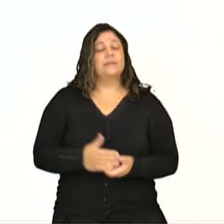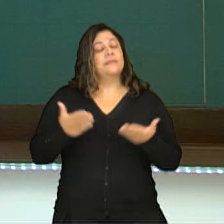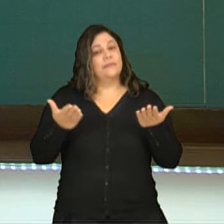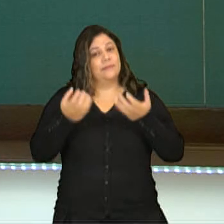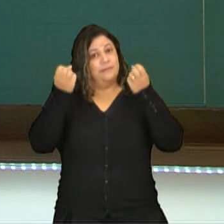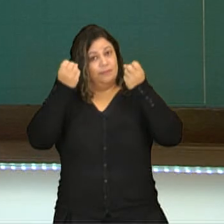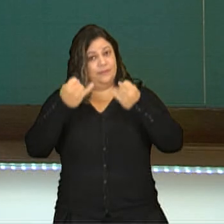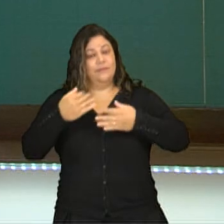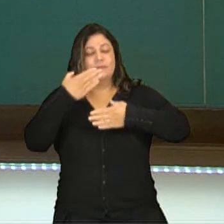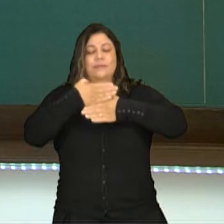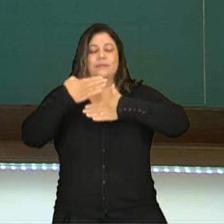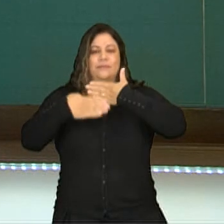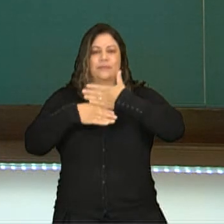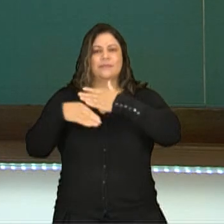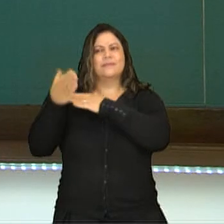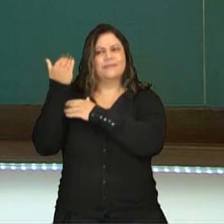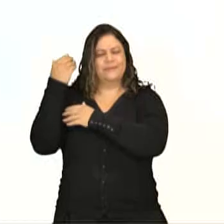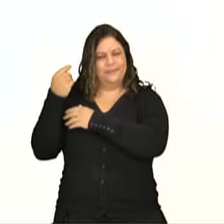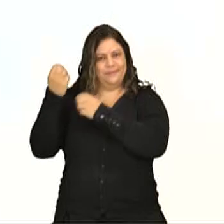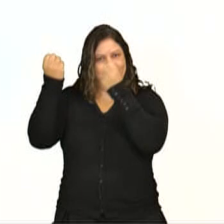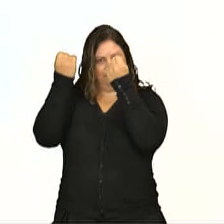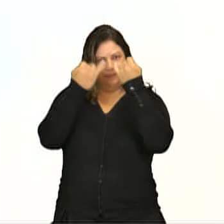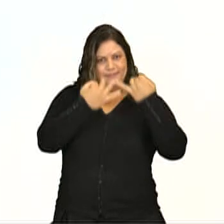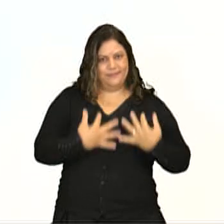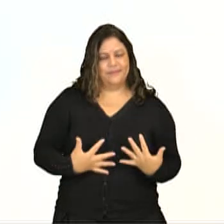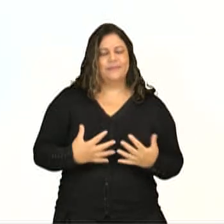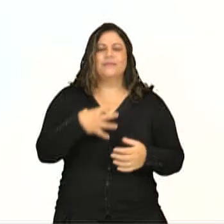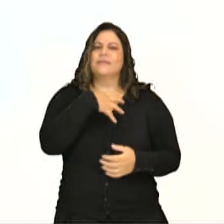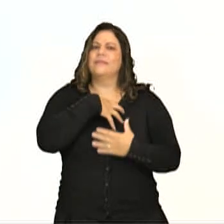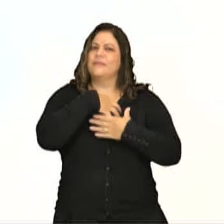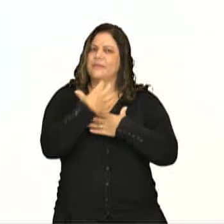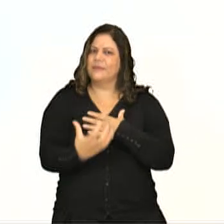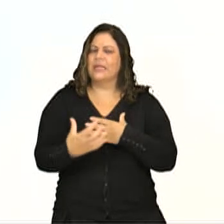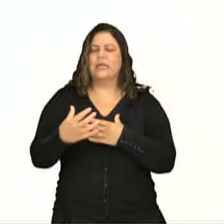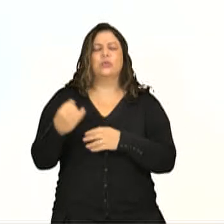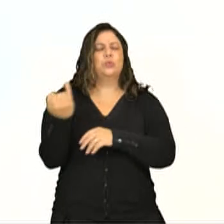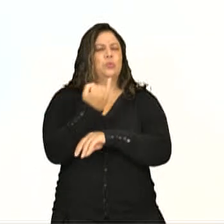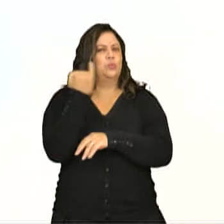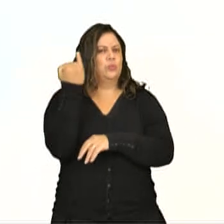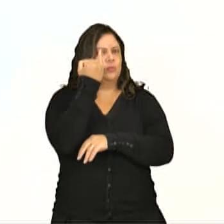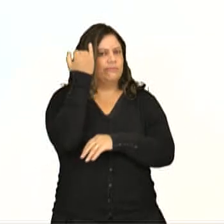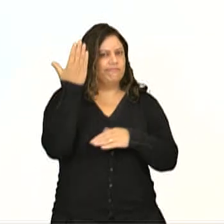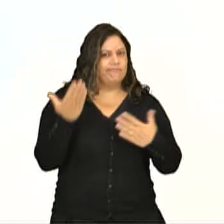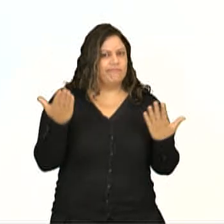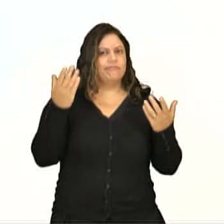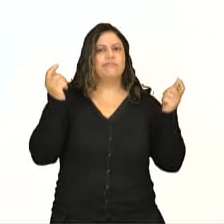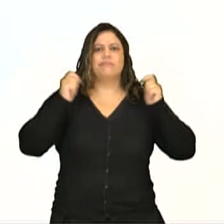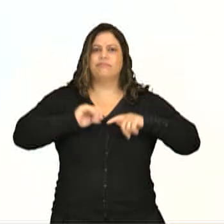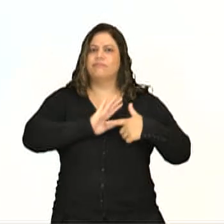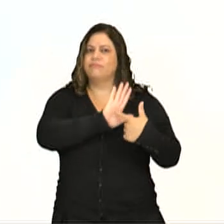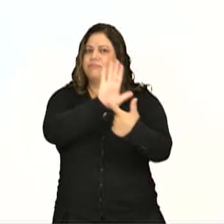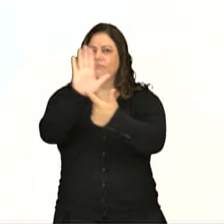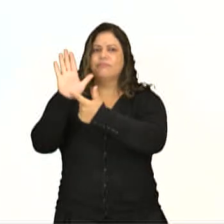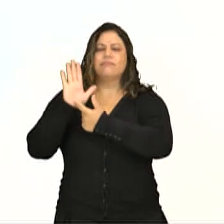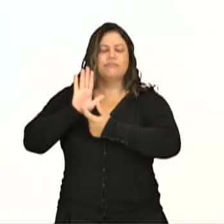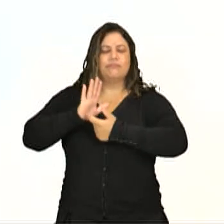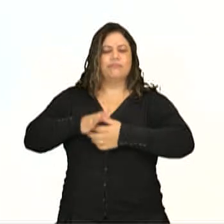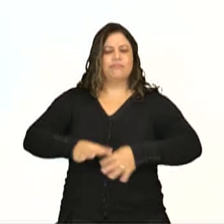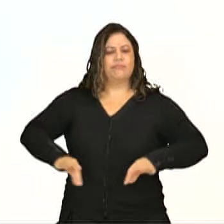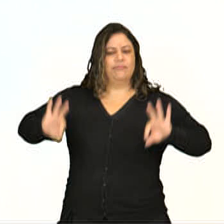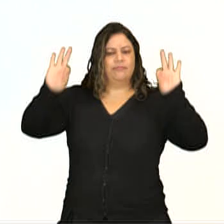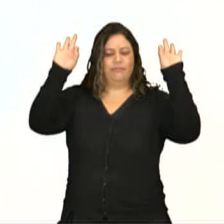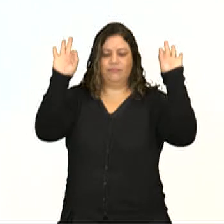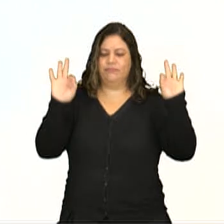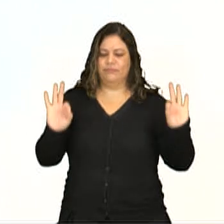no slide anterior, então, a atitude dos dançarinos ela é muito importante. Eles precisam transparecer elegância enquanto